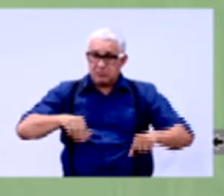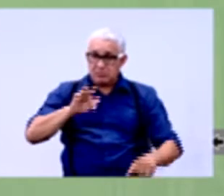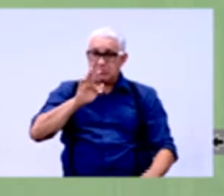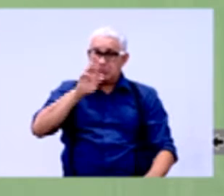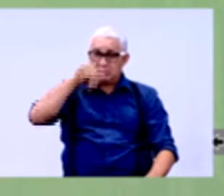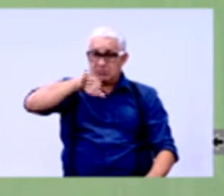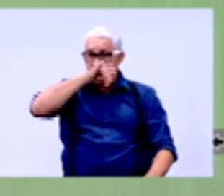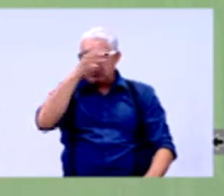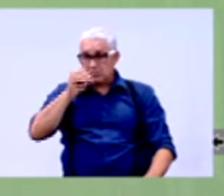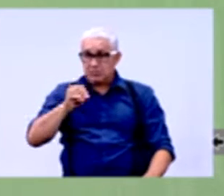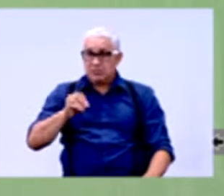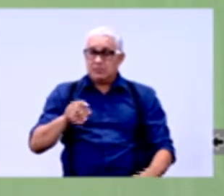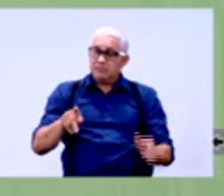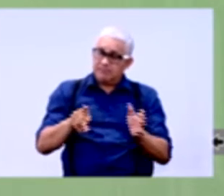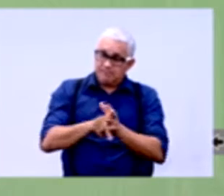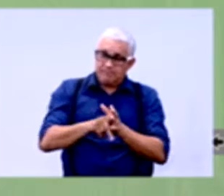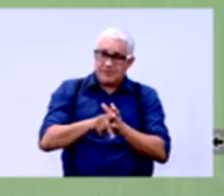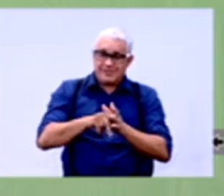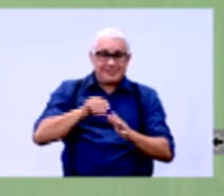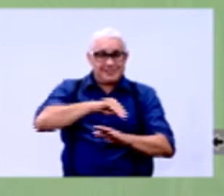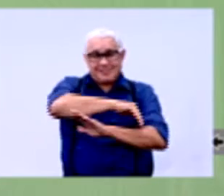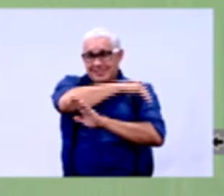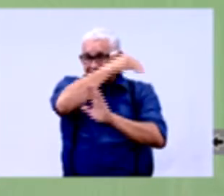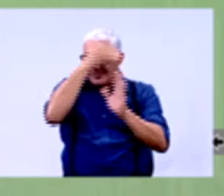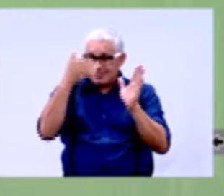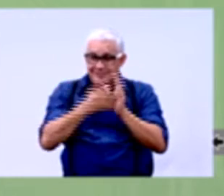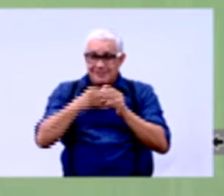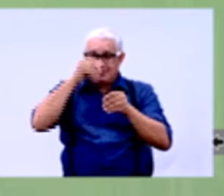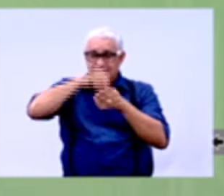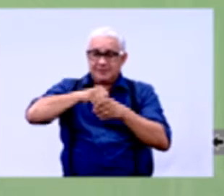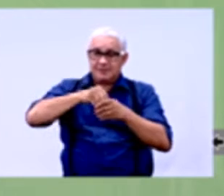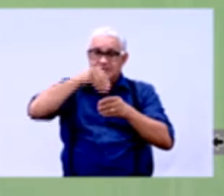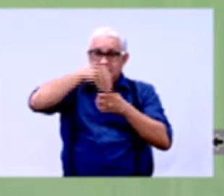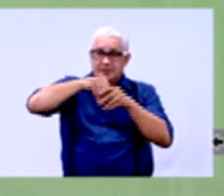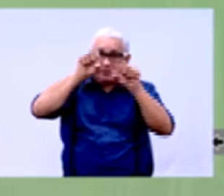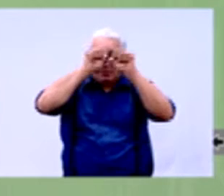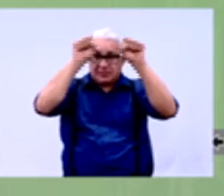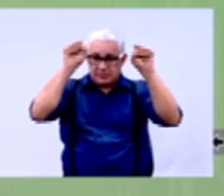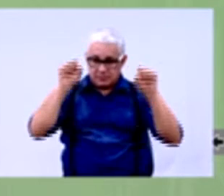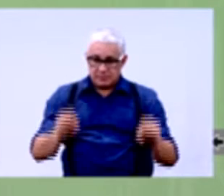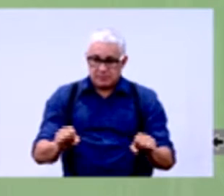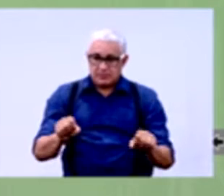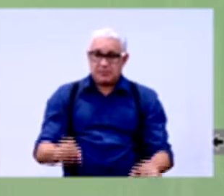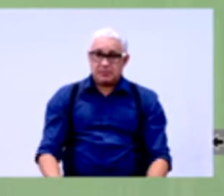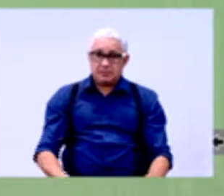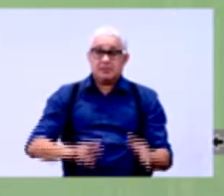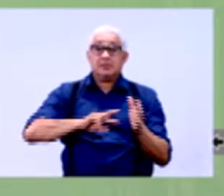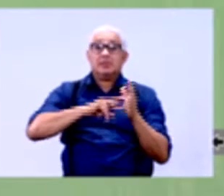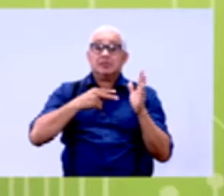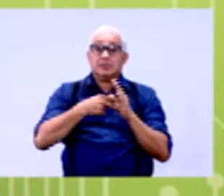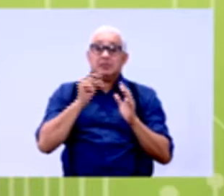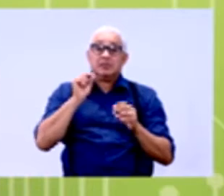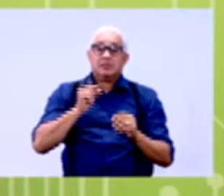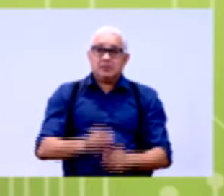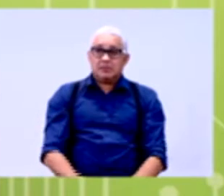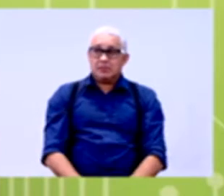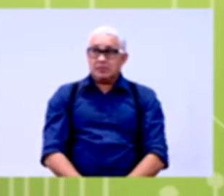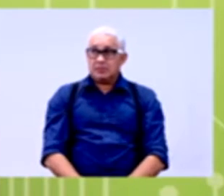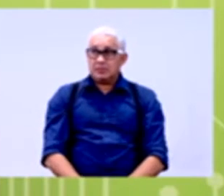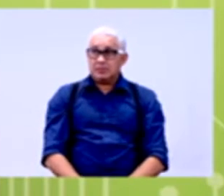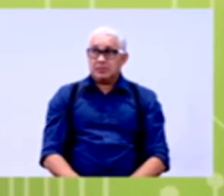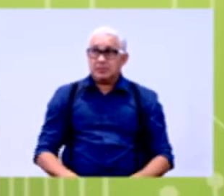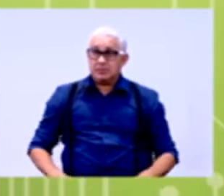funcionalidade efetiva total do sistema. Ou seja, isso significa que